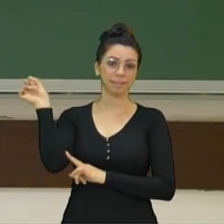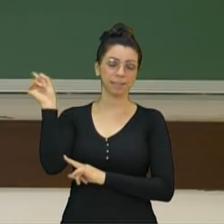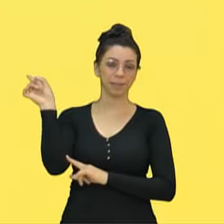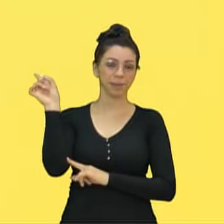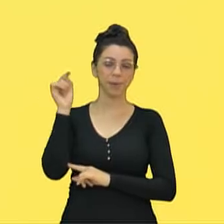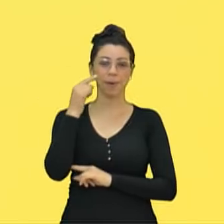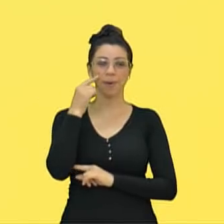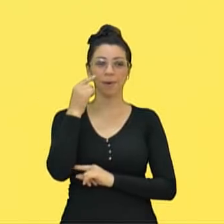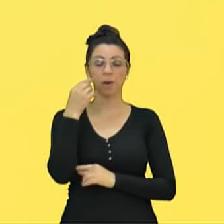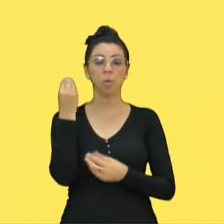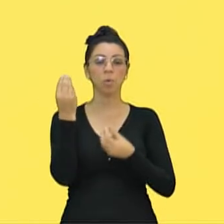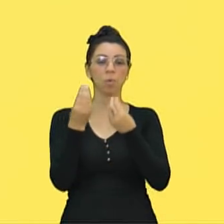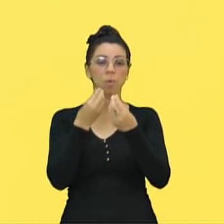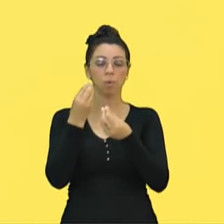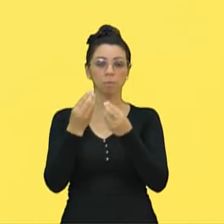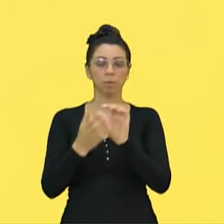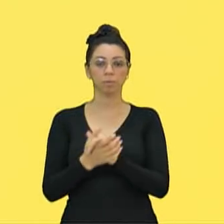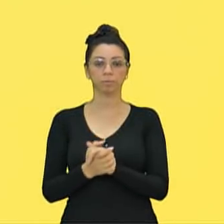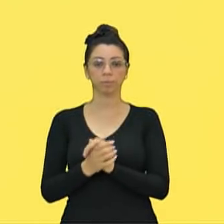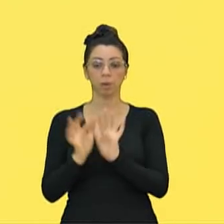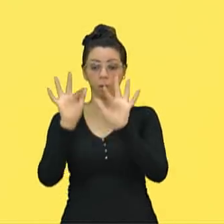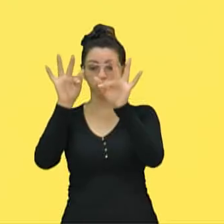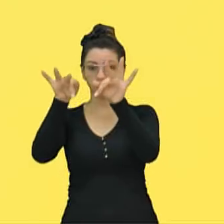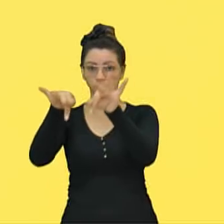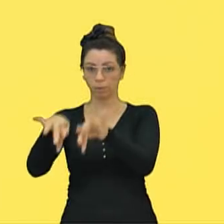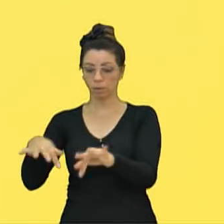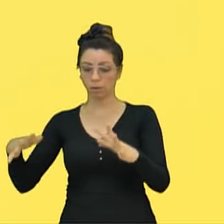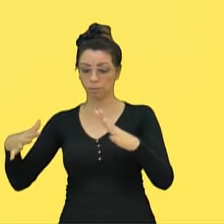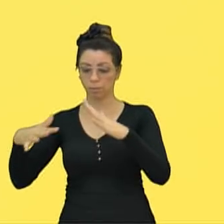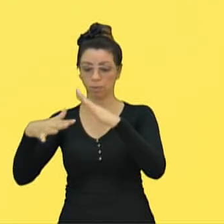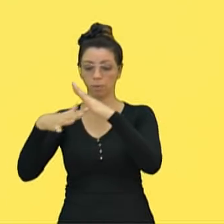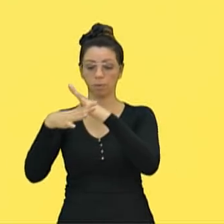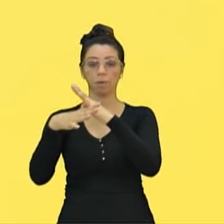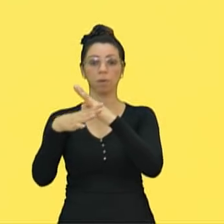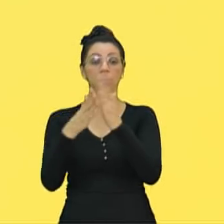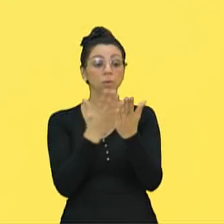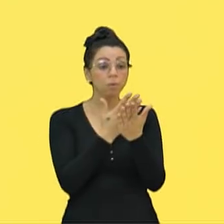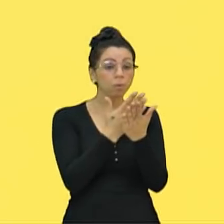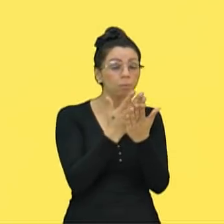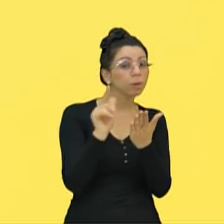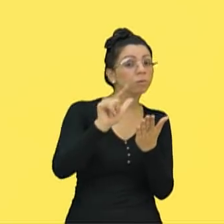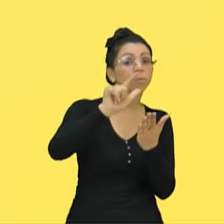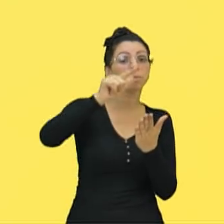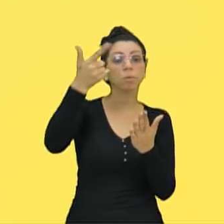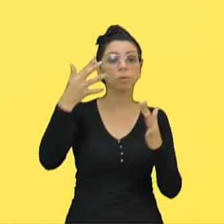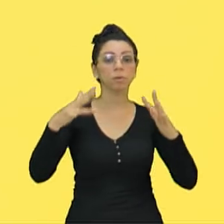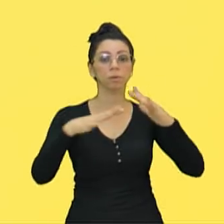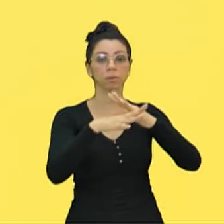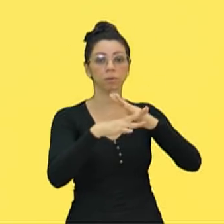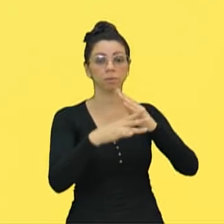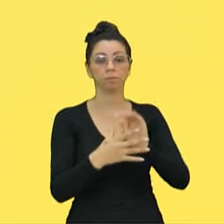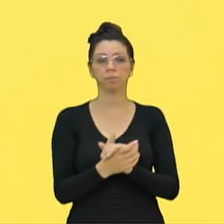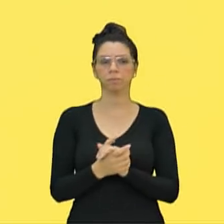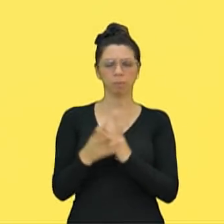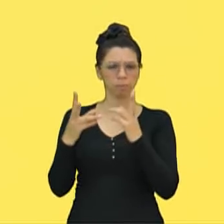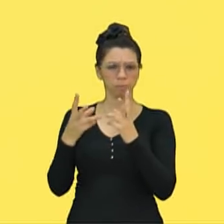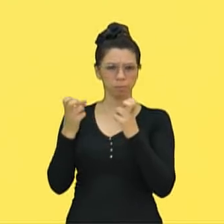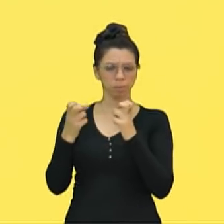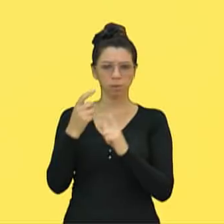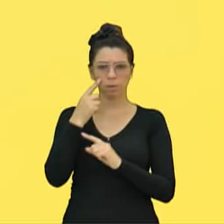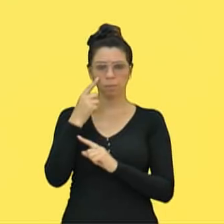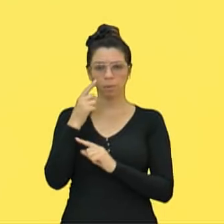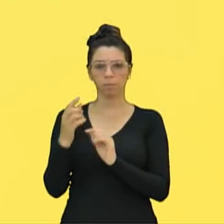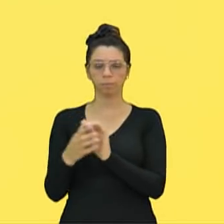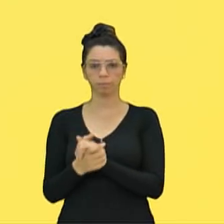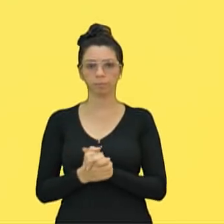O final, o término de um neurônio e o início de um outro. Então percebam que nesse aqui da